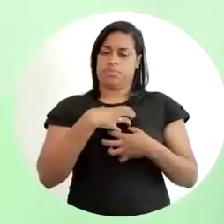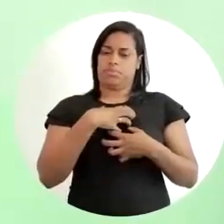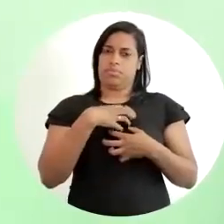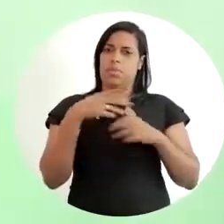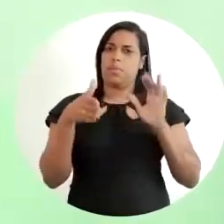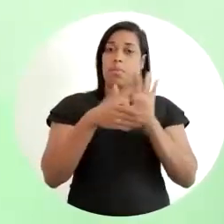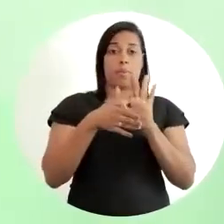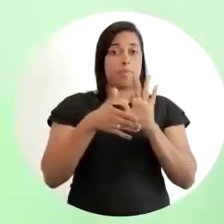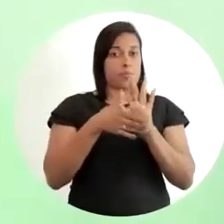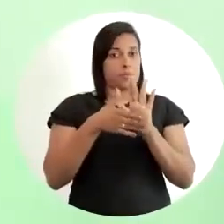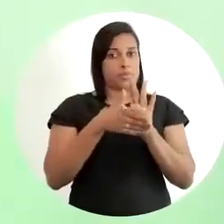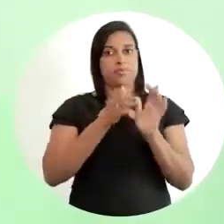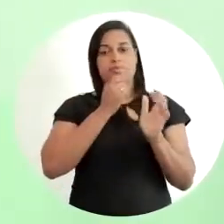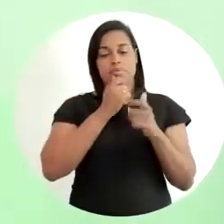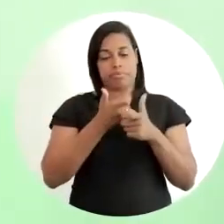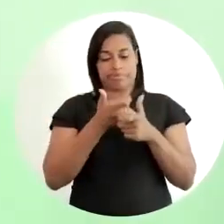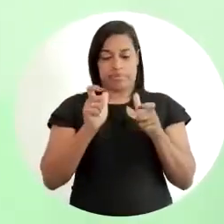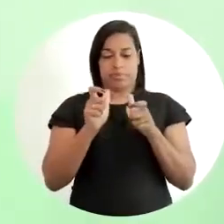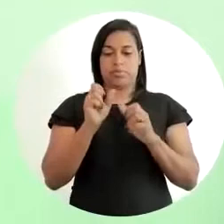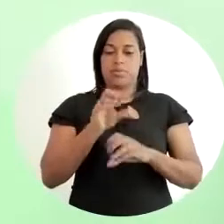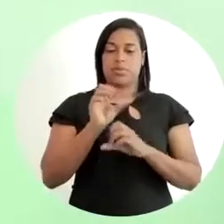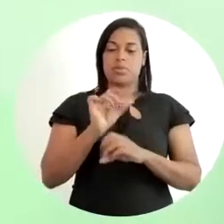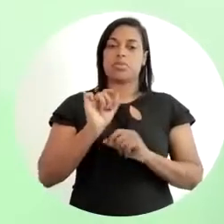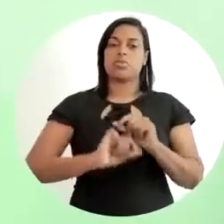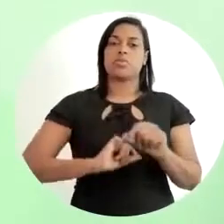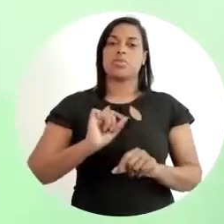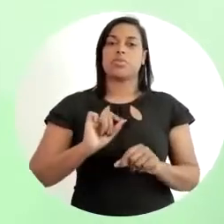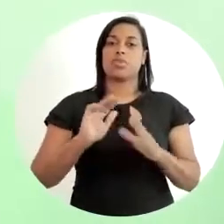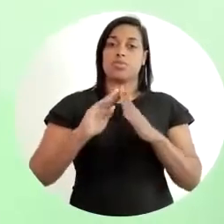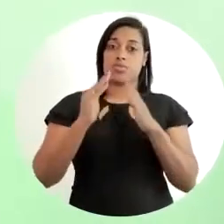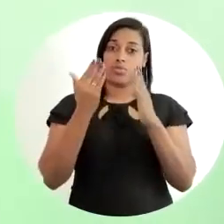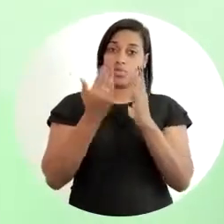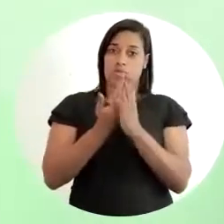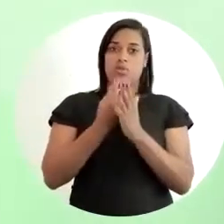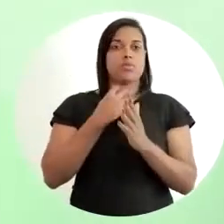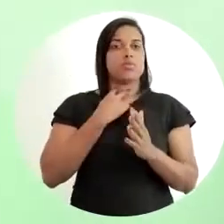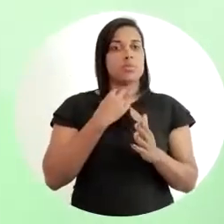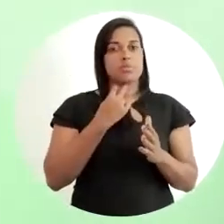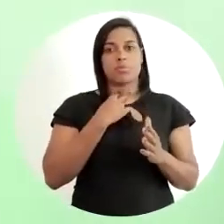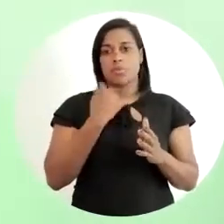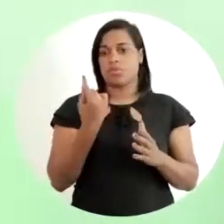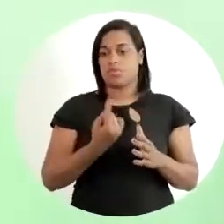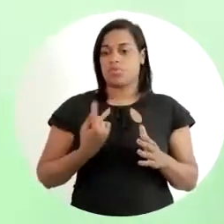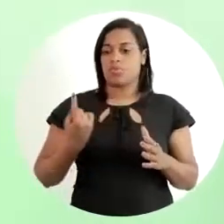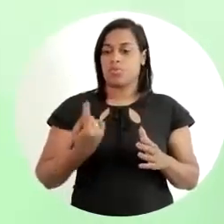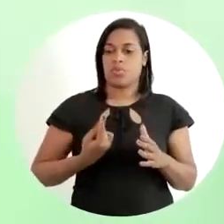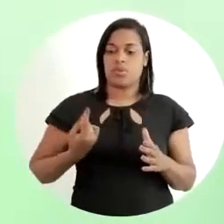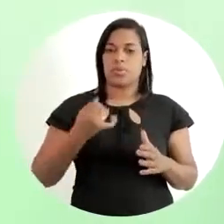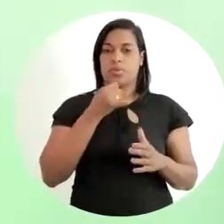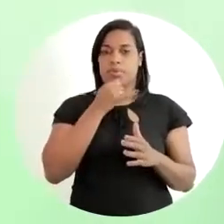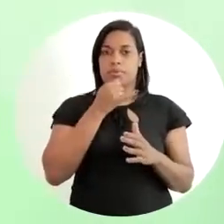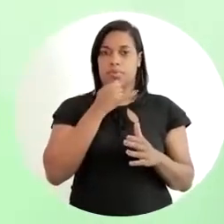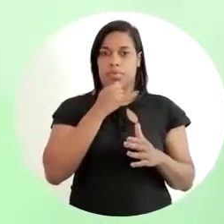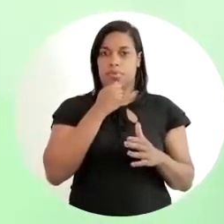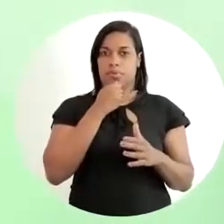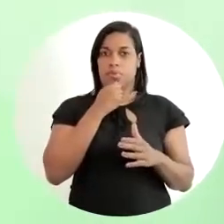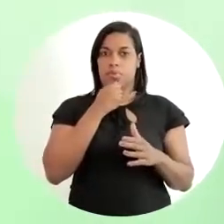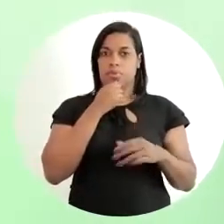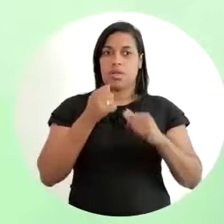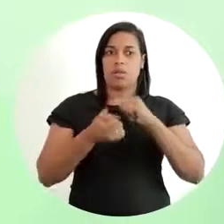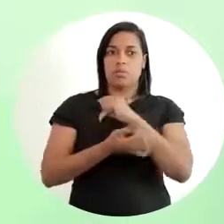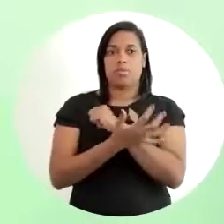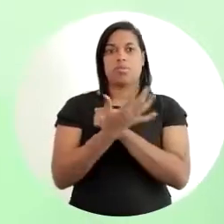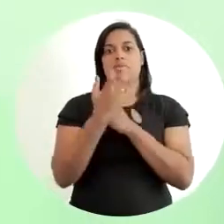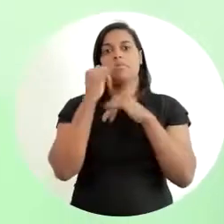este sim vai ter uma proposta mais ampla para a educação, que seria: a escola não pode apenas ficar